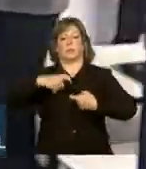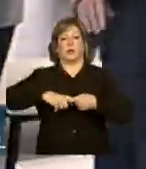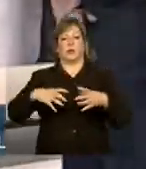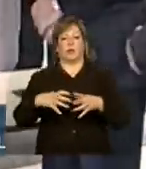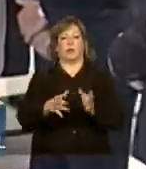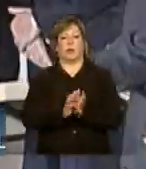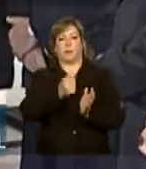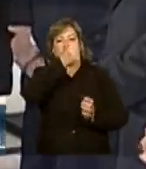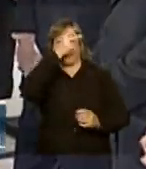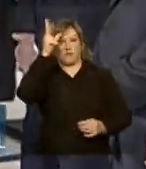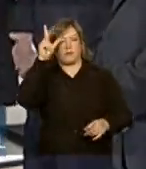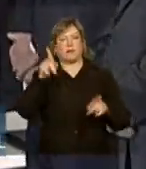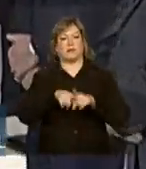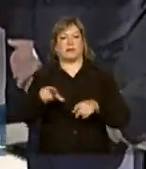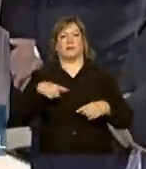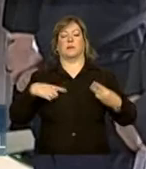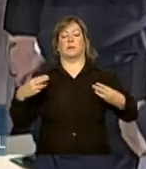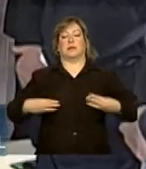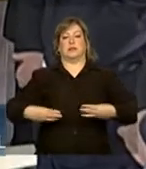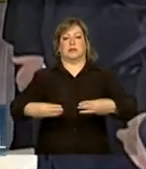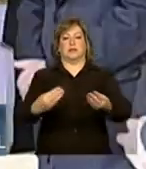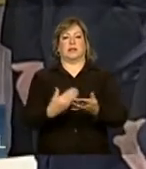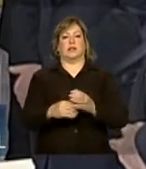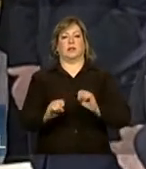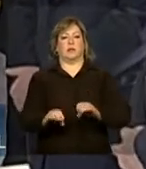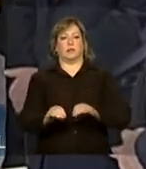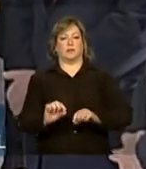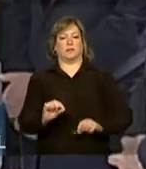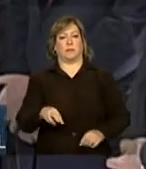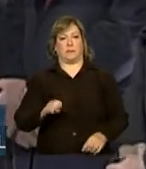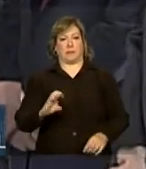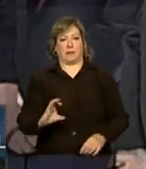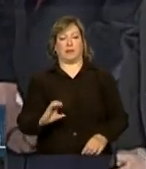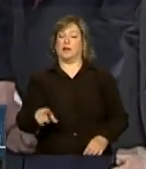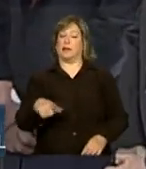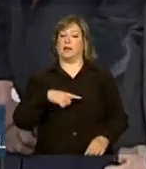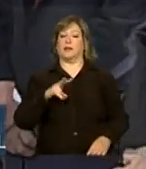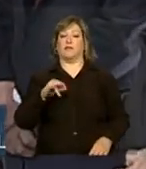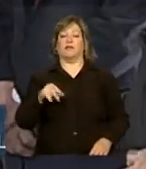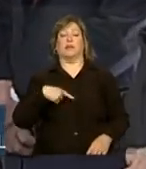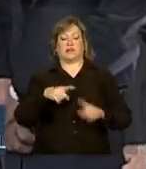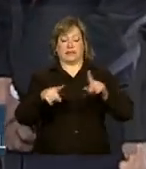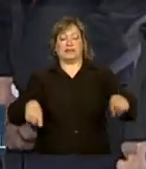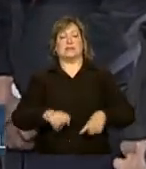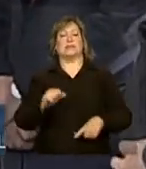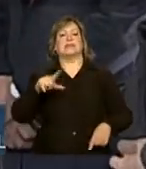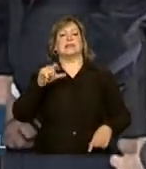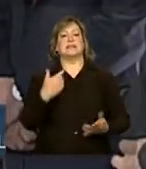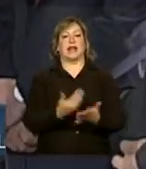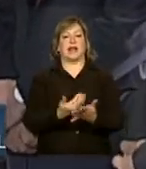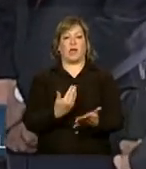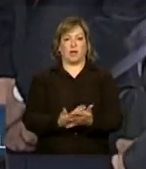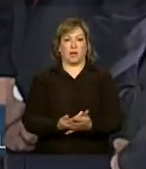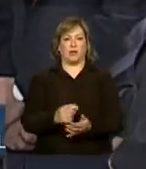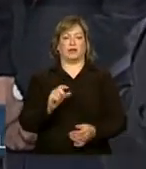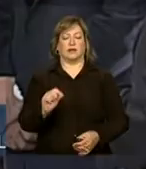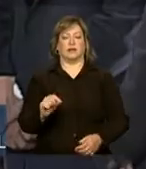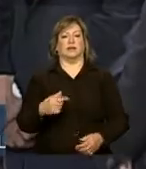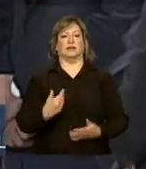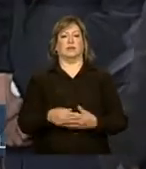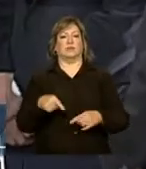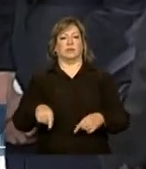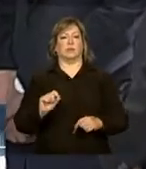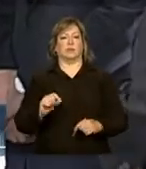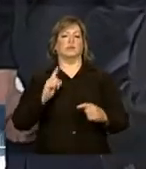a Prefeitura e o Ministério da Educação. São imagens ao vivo de uma sala de aula da Unidade Municipal de